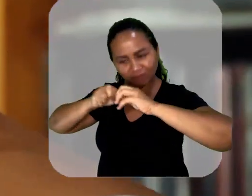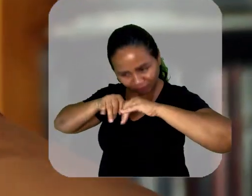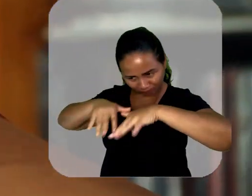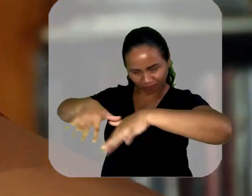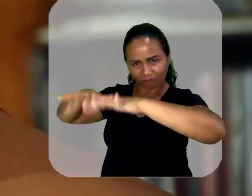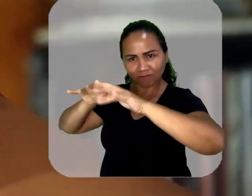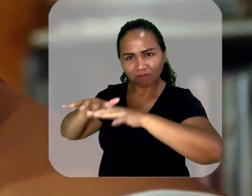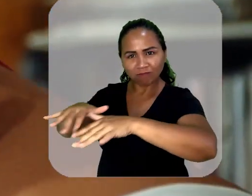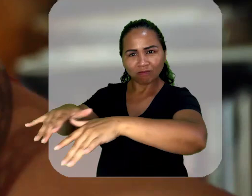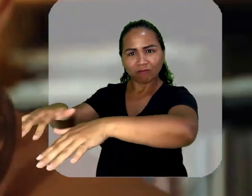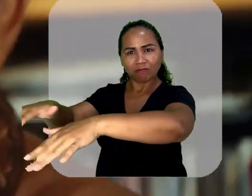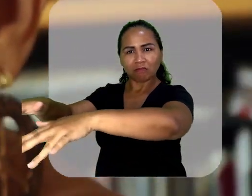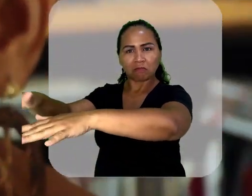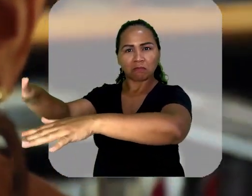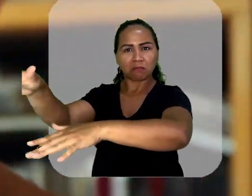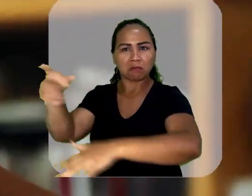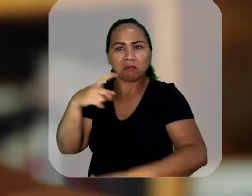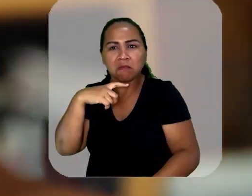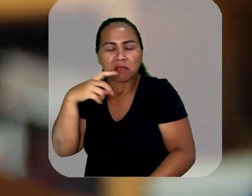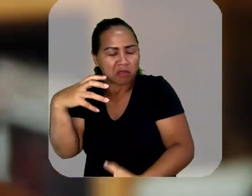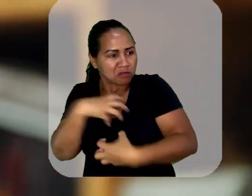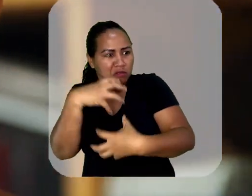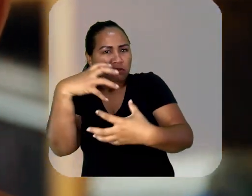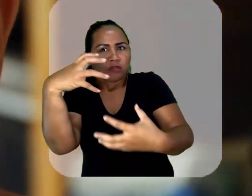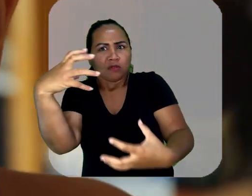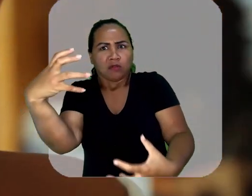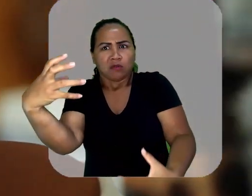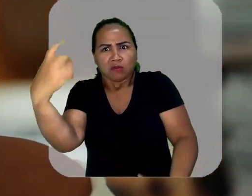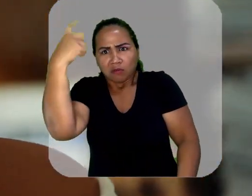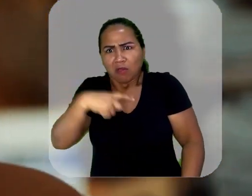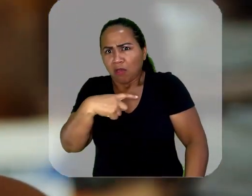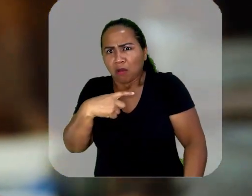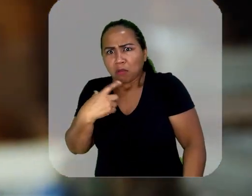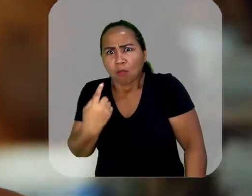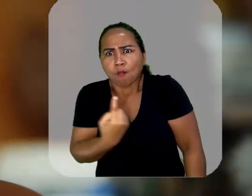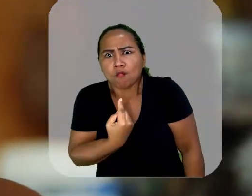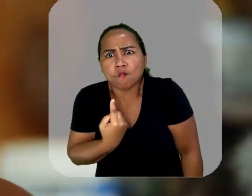Reclamou minha ausência e, mais vermelho que antes, seguiu